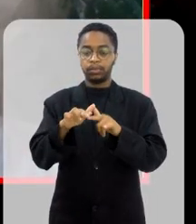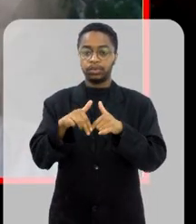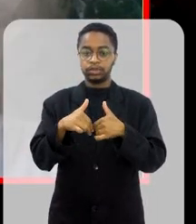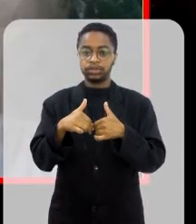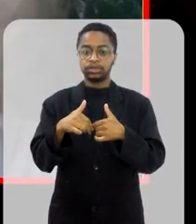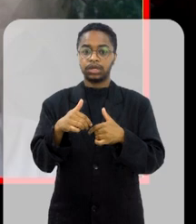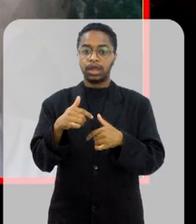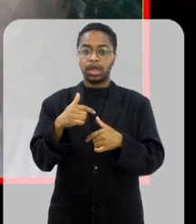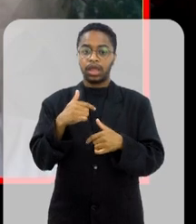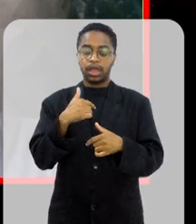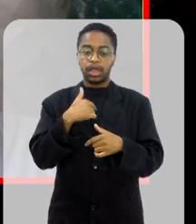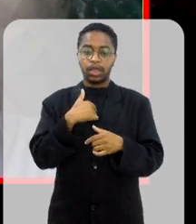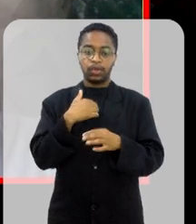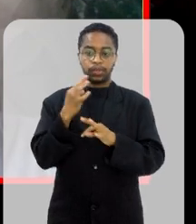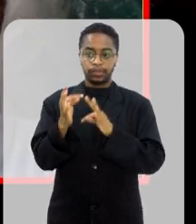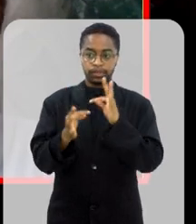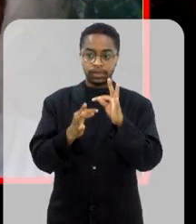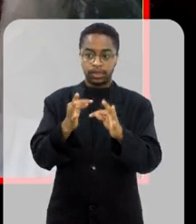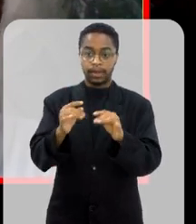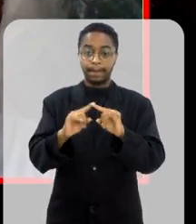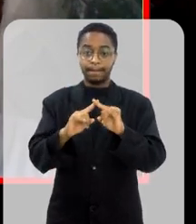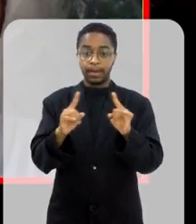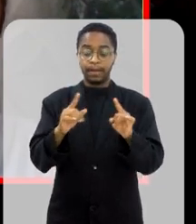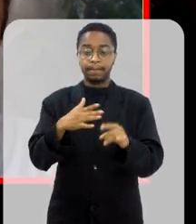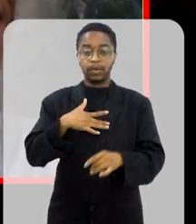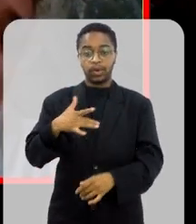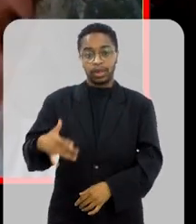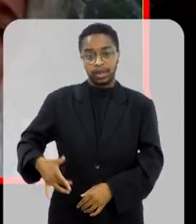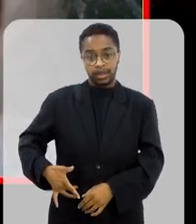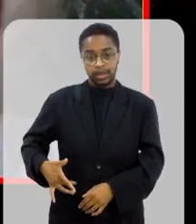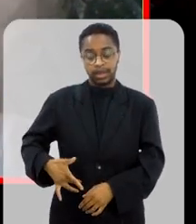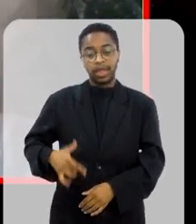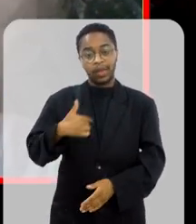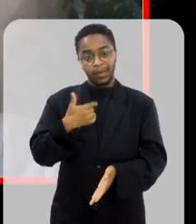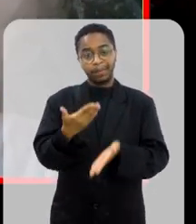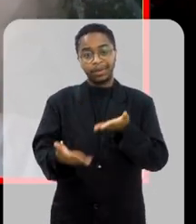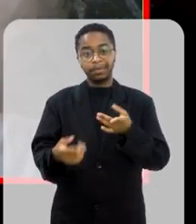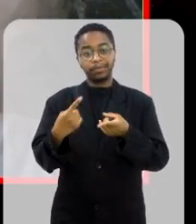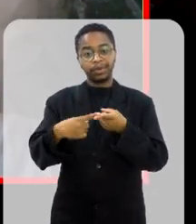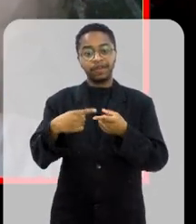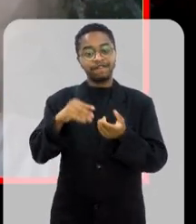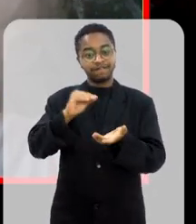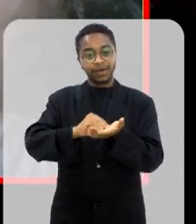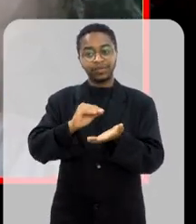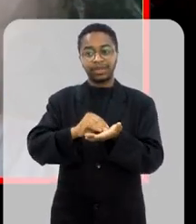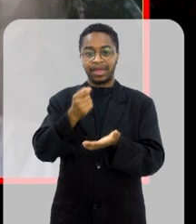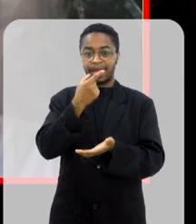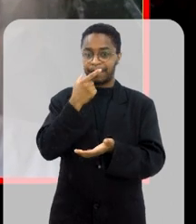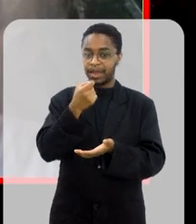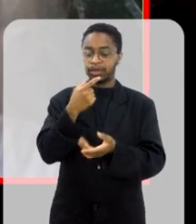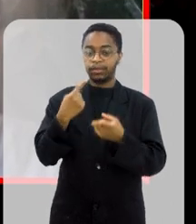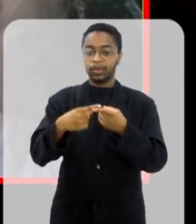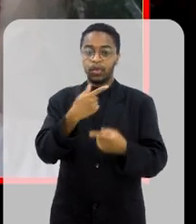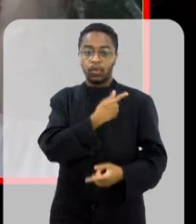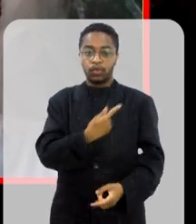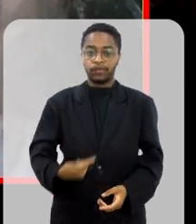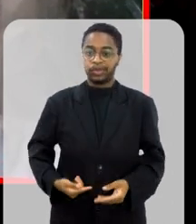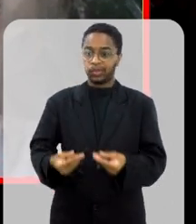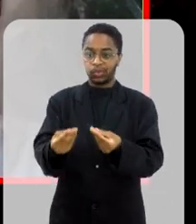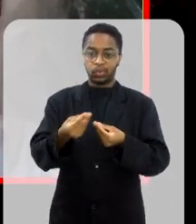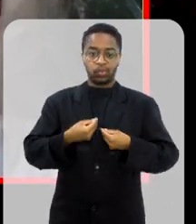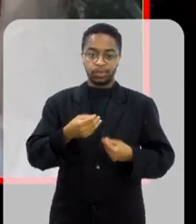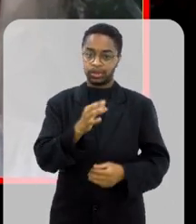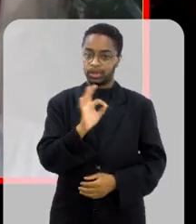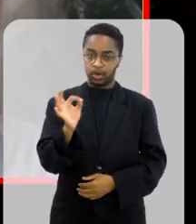tempo, né, que eu fiquei em tratamento, sendo que eu perdi a função renal justamente pela falta de medicamento que o governo acabou